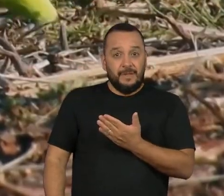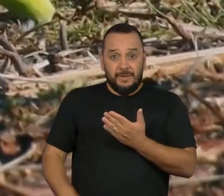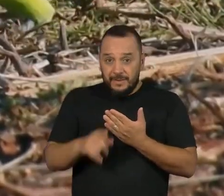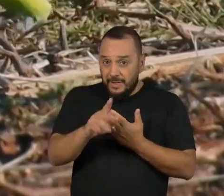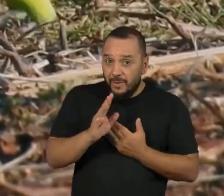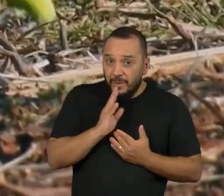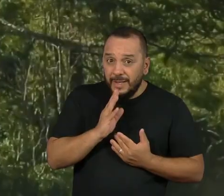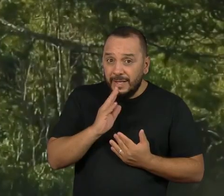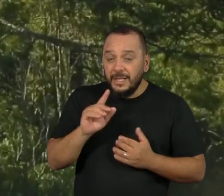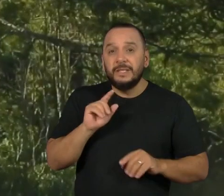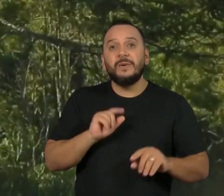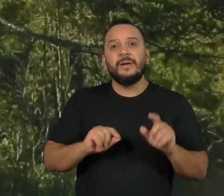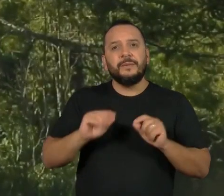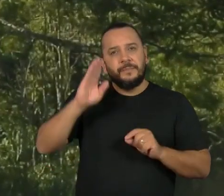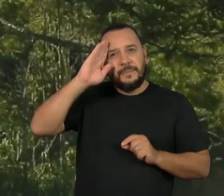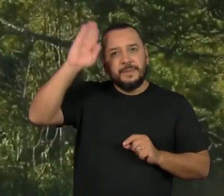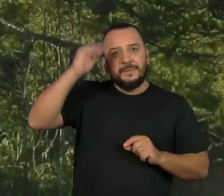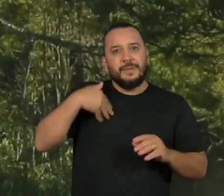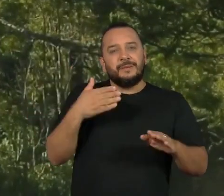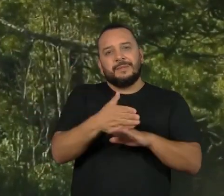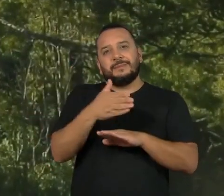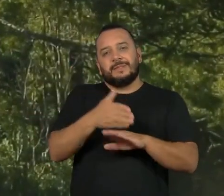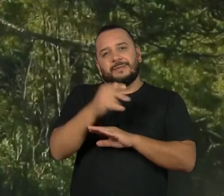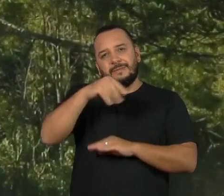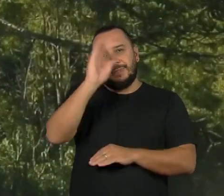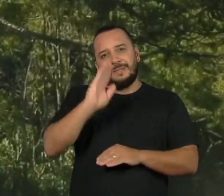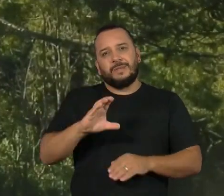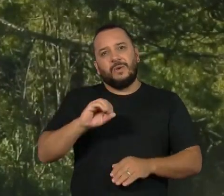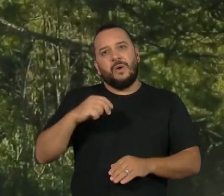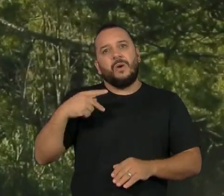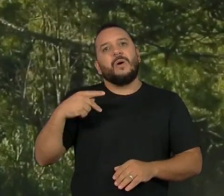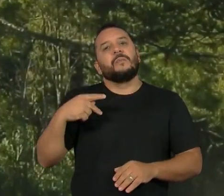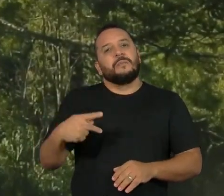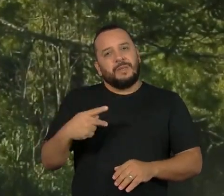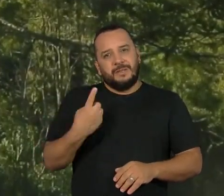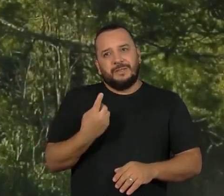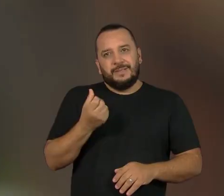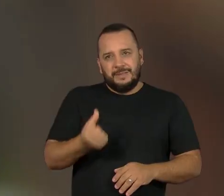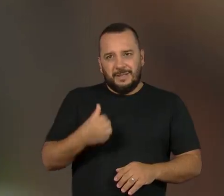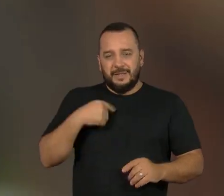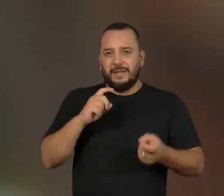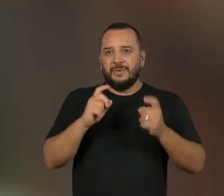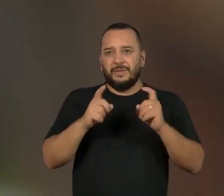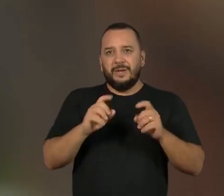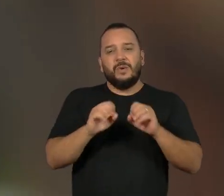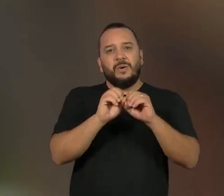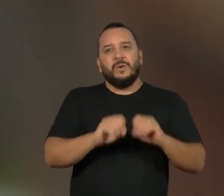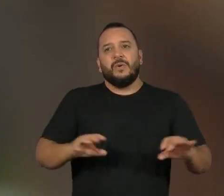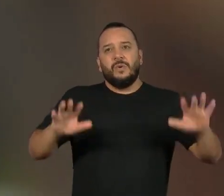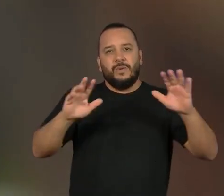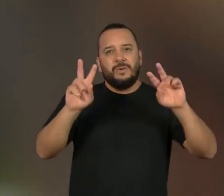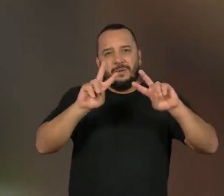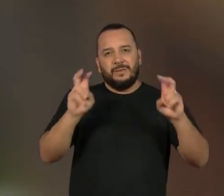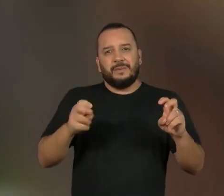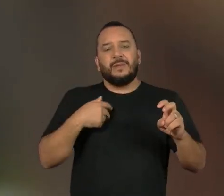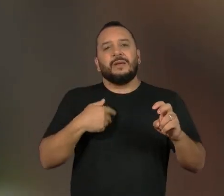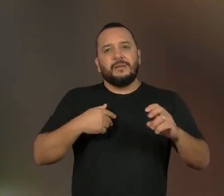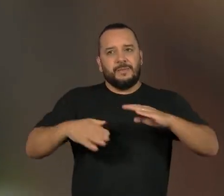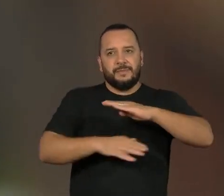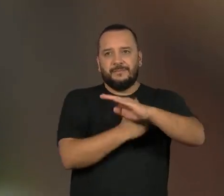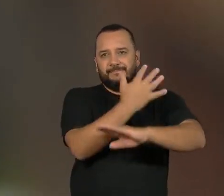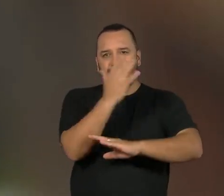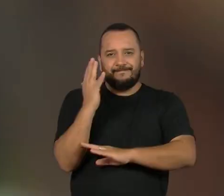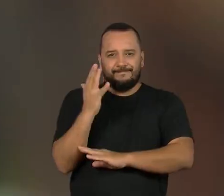Conheça os pontos principais da participação do Brasil na COP16, a cúpula das Nações Unidas sobre biodiversidade.